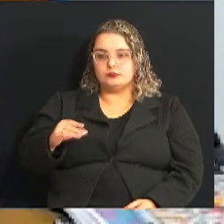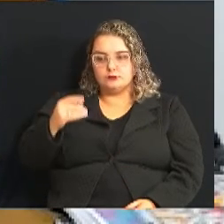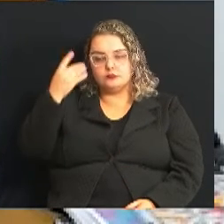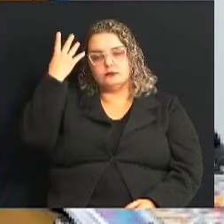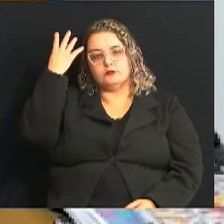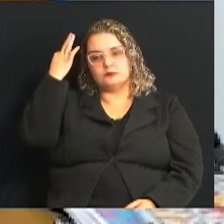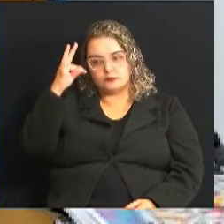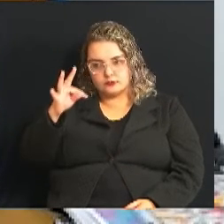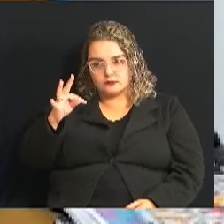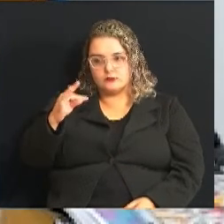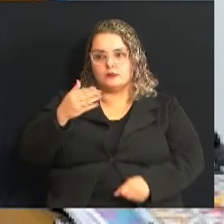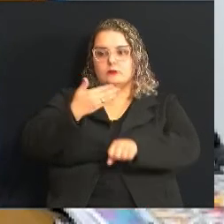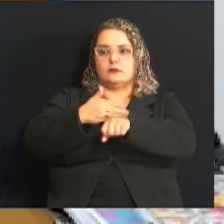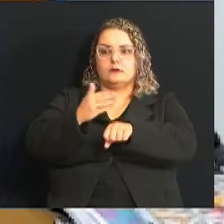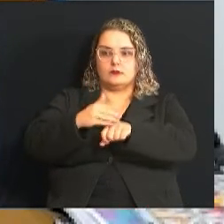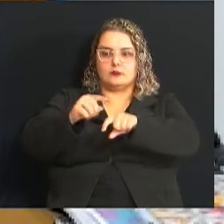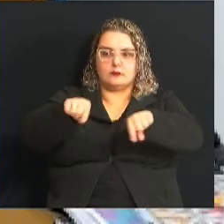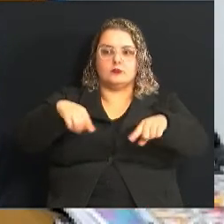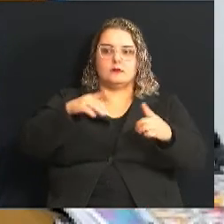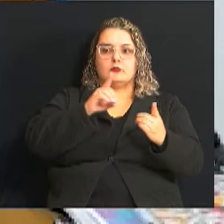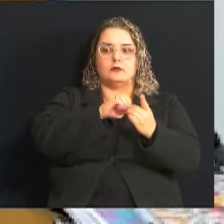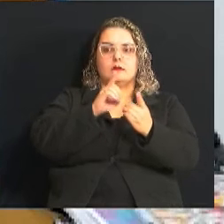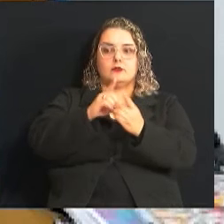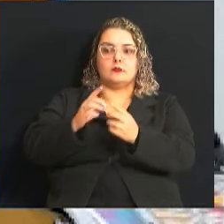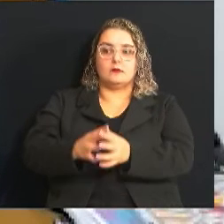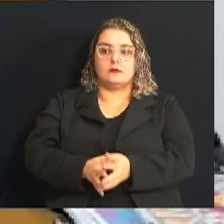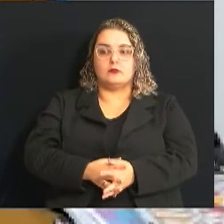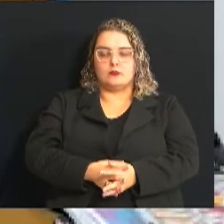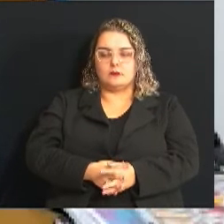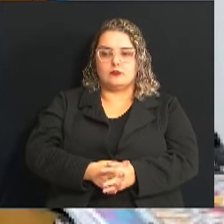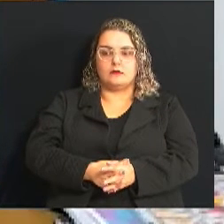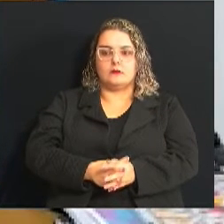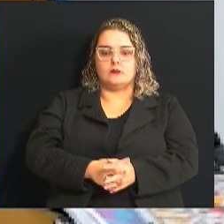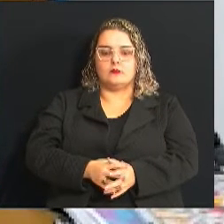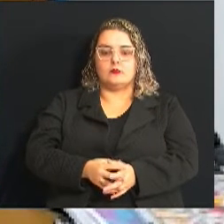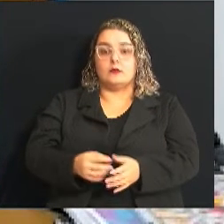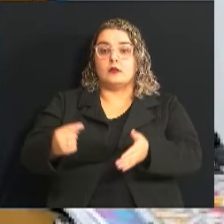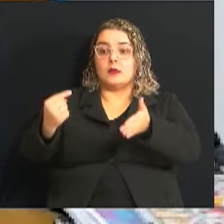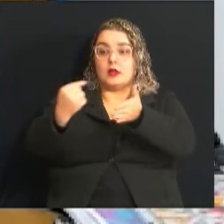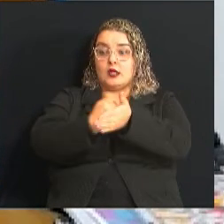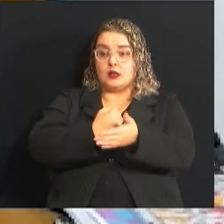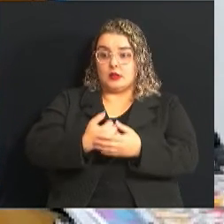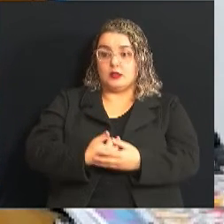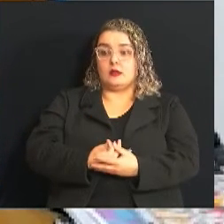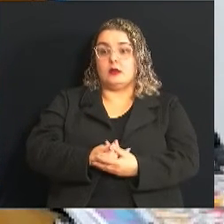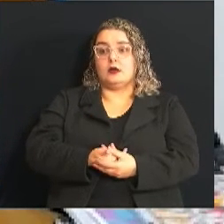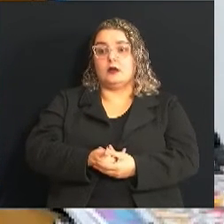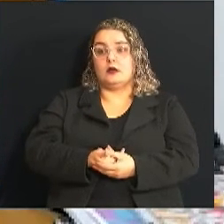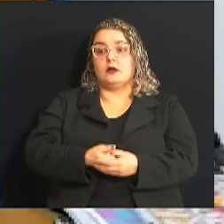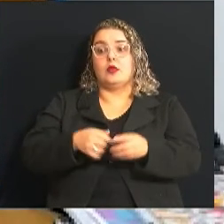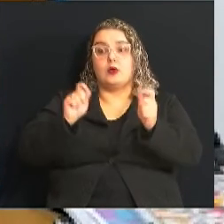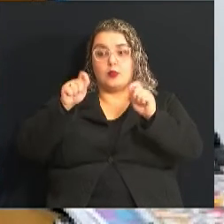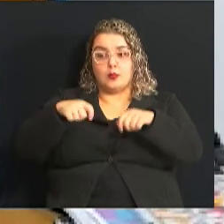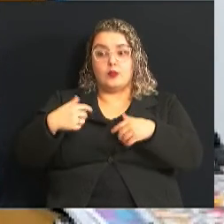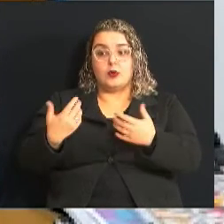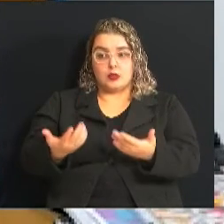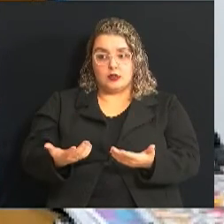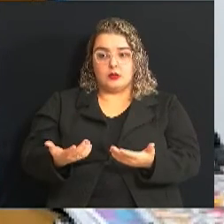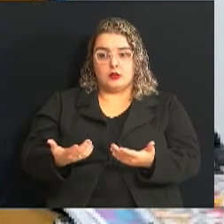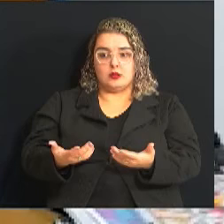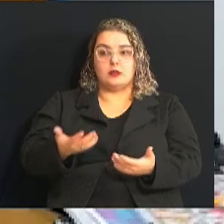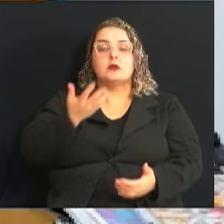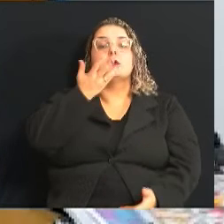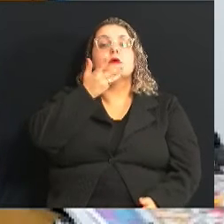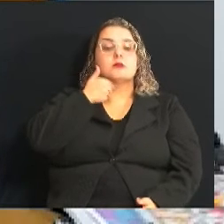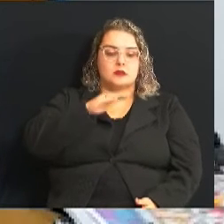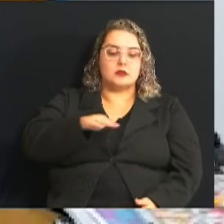na minha prática clínica, enfim. E as perguntas são perguntas que possibilitam a pessoa, a criança no caso,